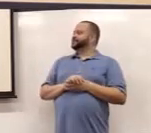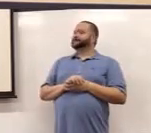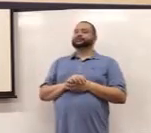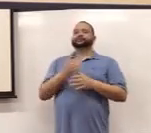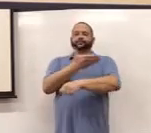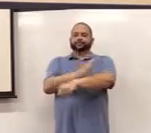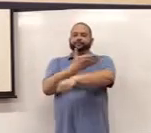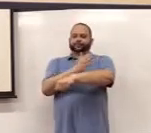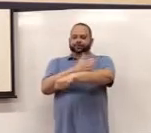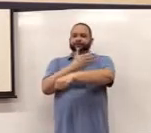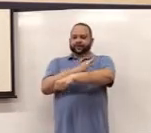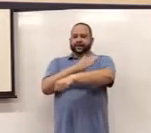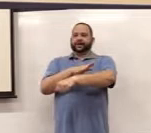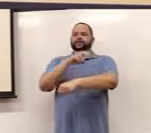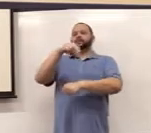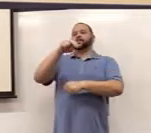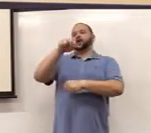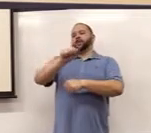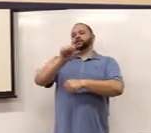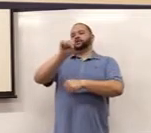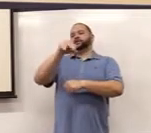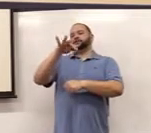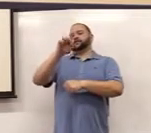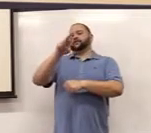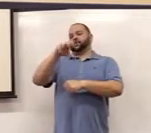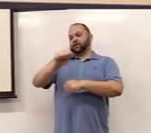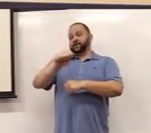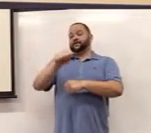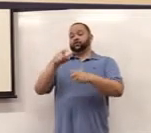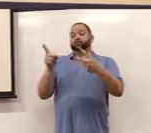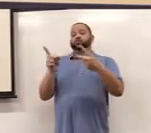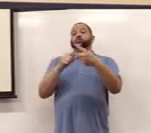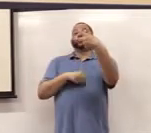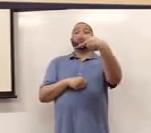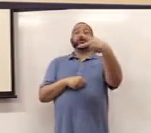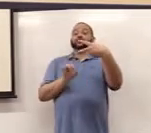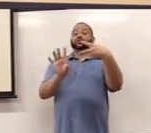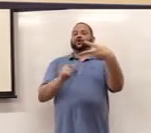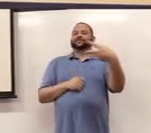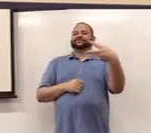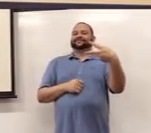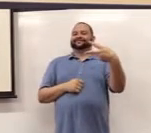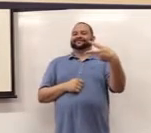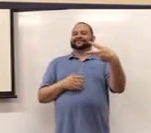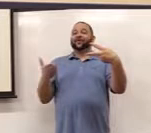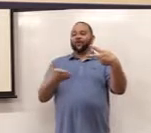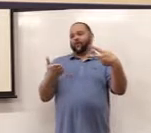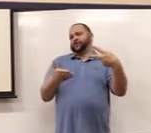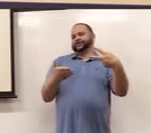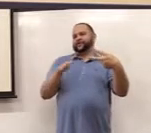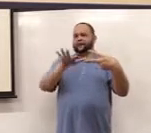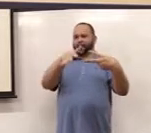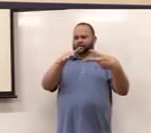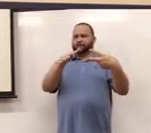Os ensaios para essa música, para a Nona Sinfonia, foram dois. Eles ensaiaram duas vezes ao mundo. Hoje em dia é mais ou